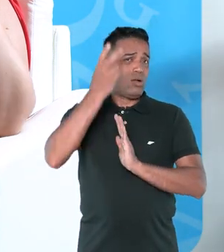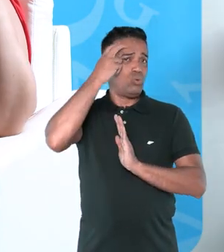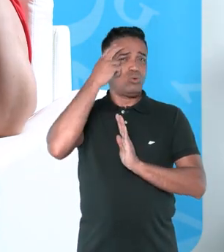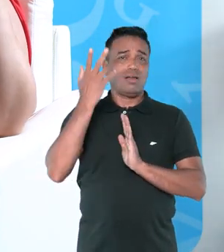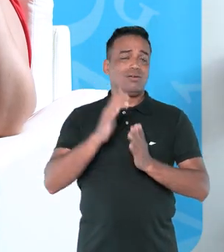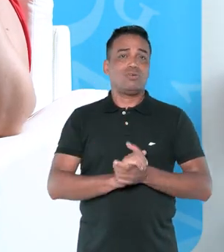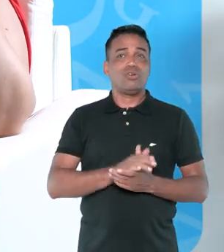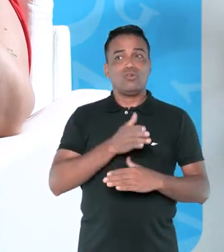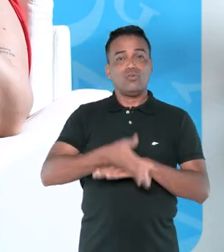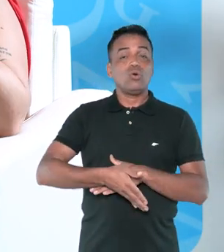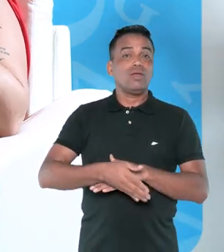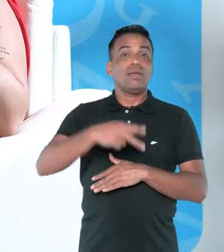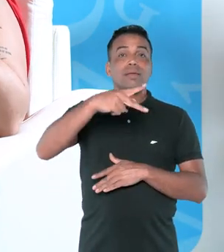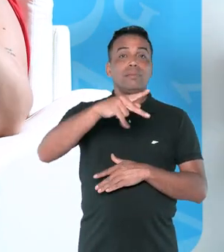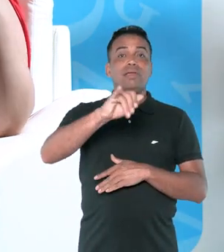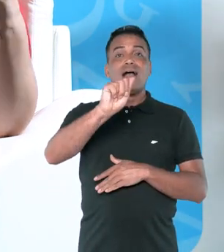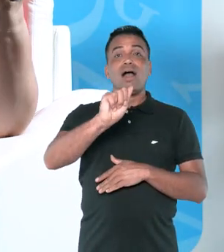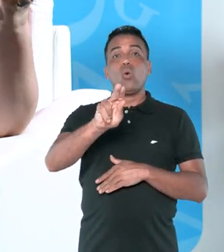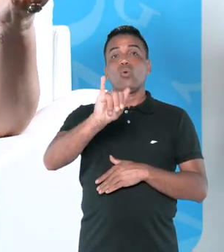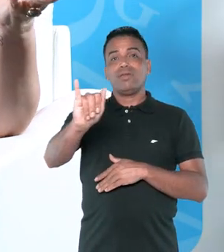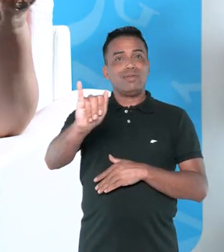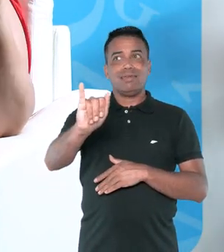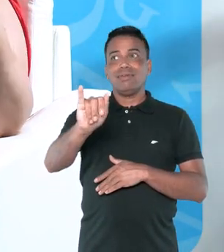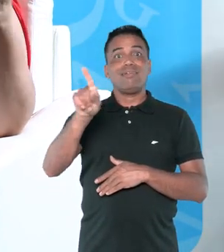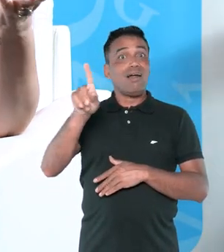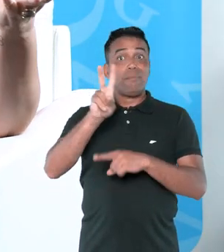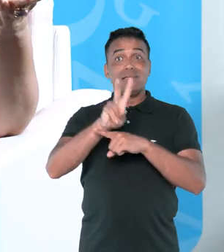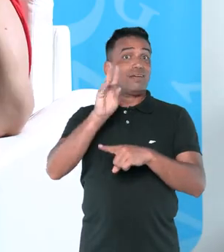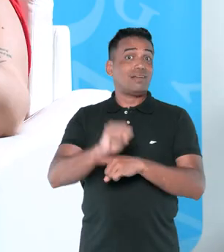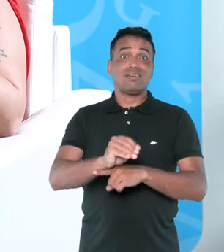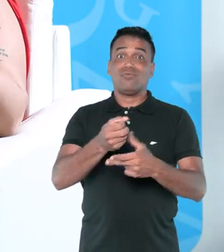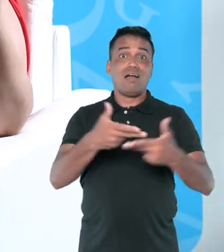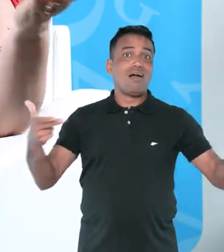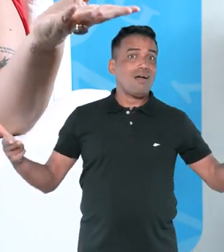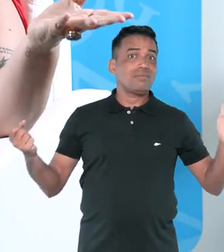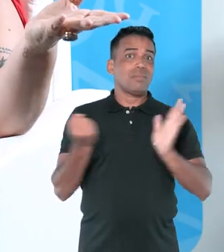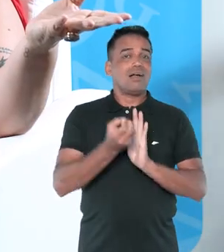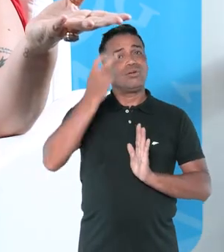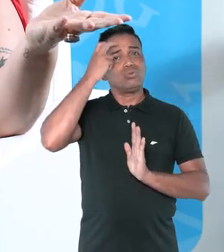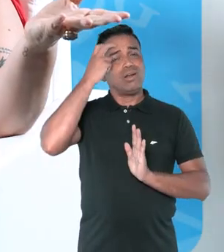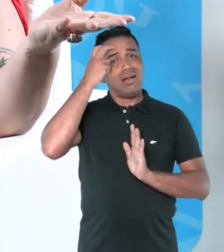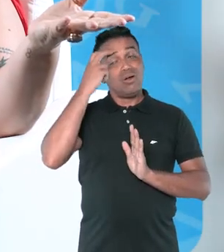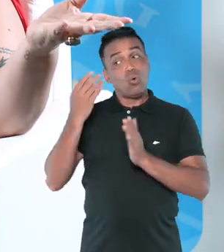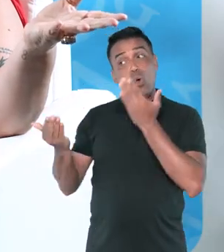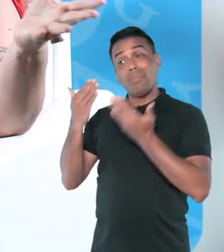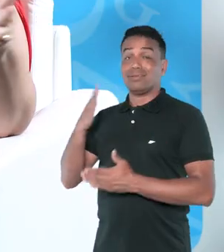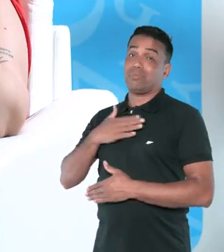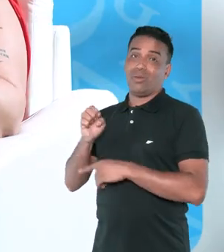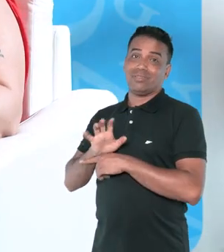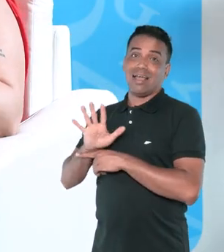a Oeiras, no Piauí, e tem muita coisa preservada em Oeiras. Eu fiquei muito impressionada em comparação com Fortaleza, por